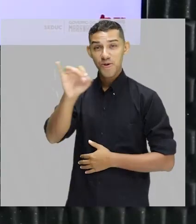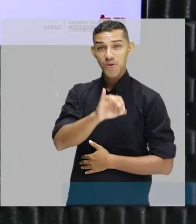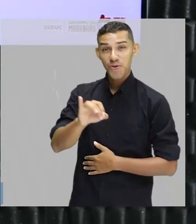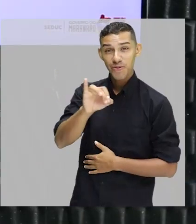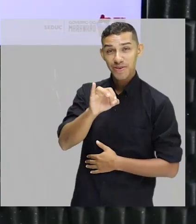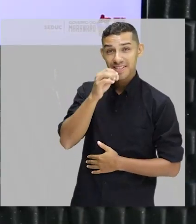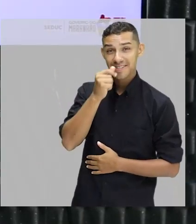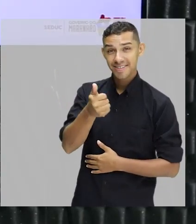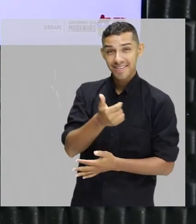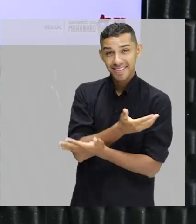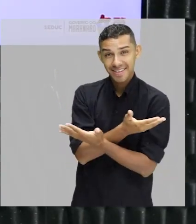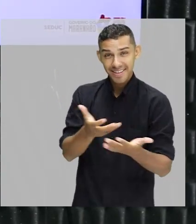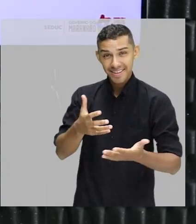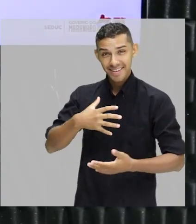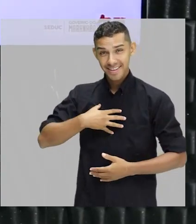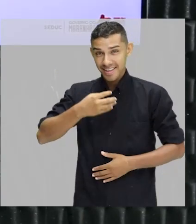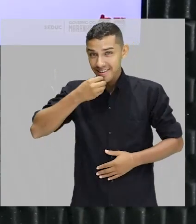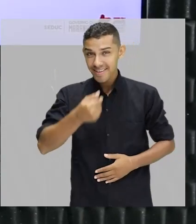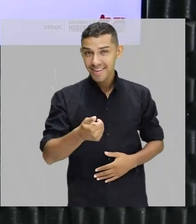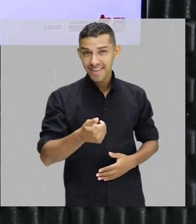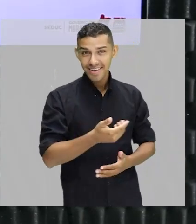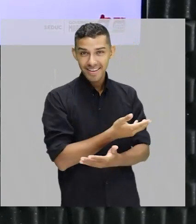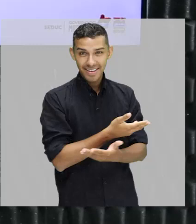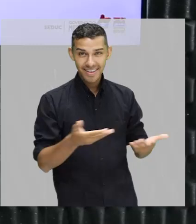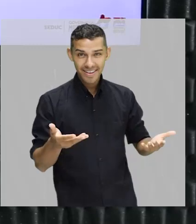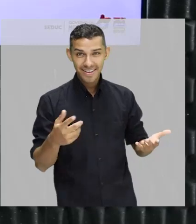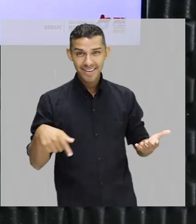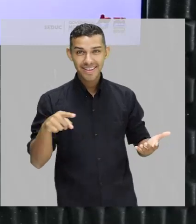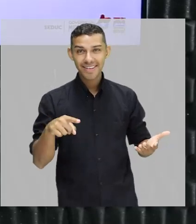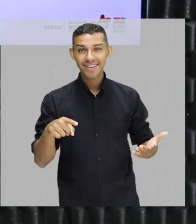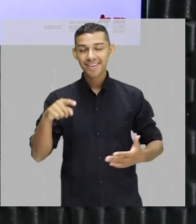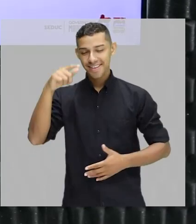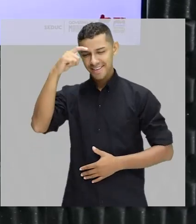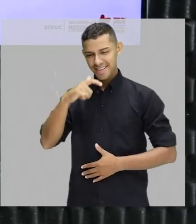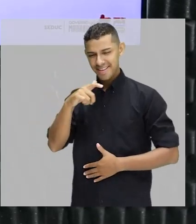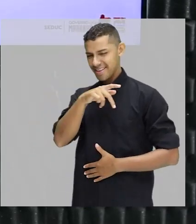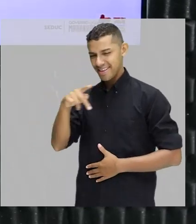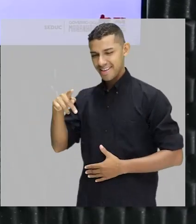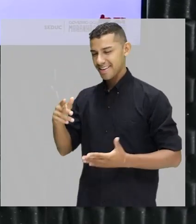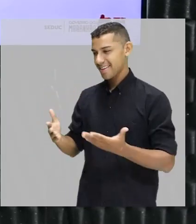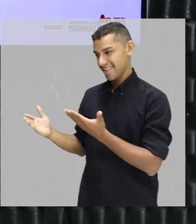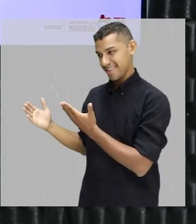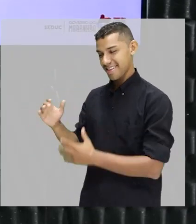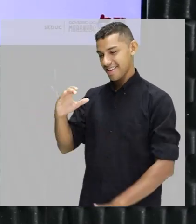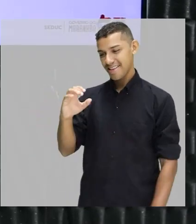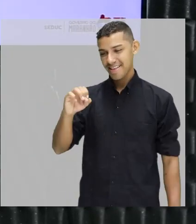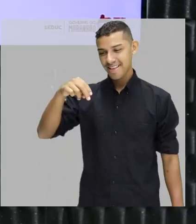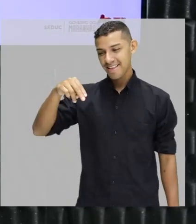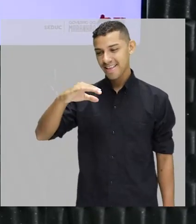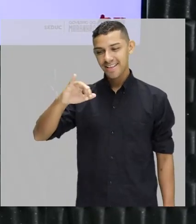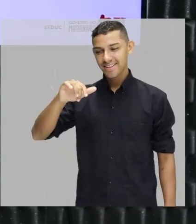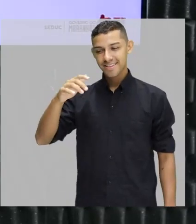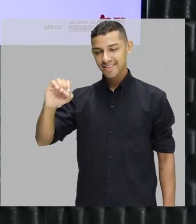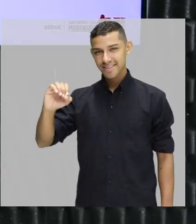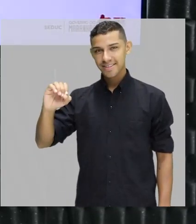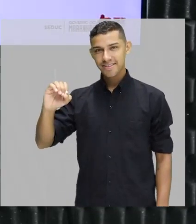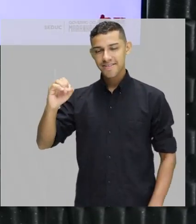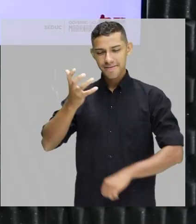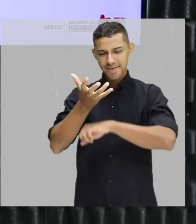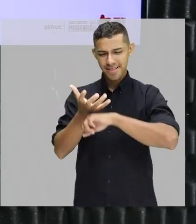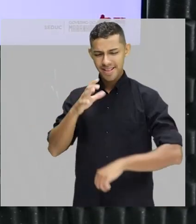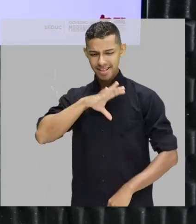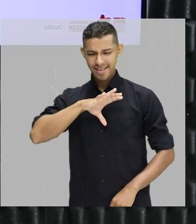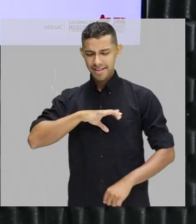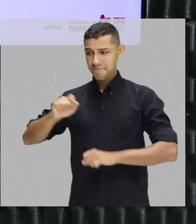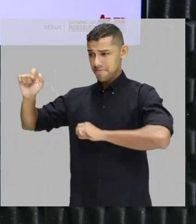Olá, pessoal! Tudo bem com vocês? Sou professora Conceição Alencar e começa agora a sua aula de língua portuguesa. Se liga na